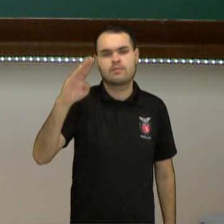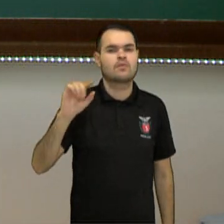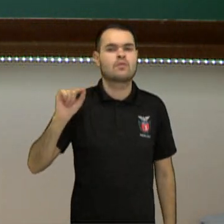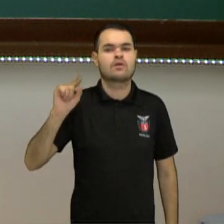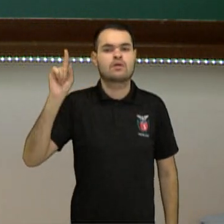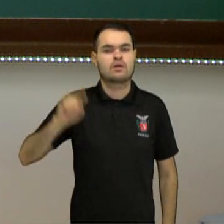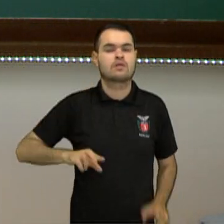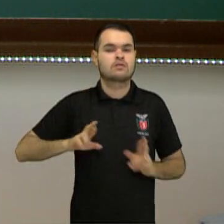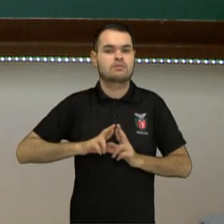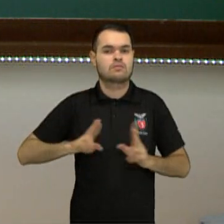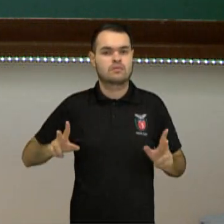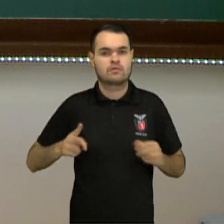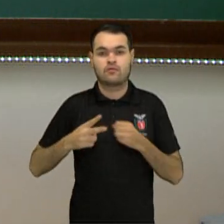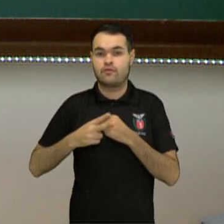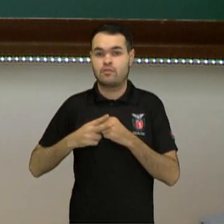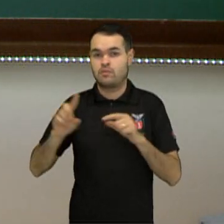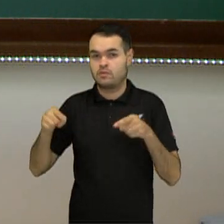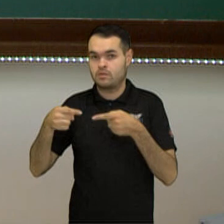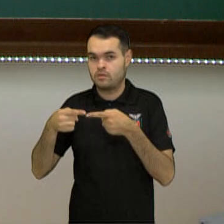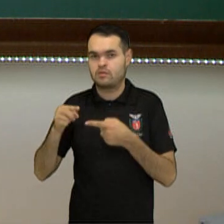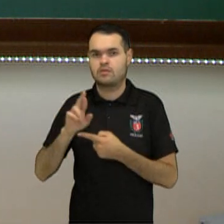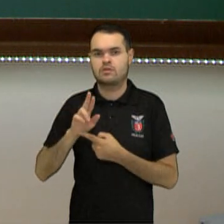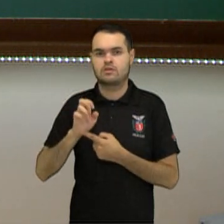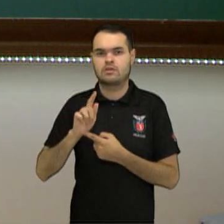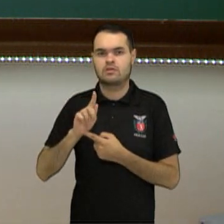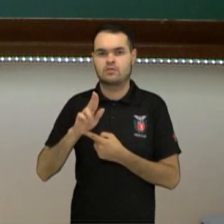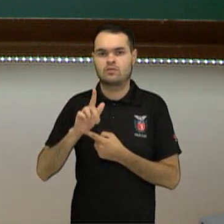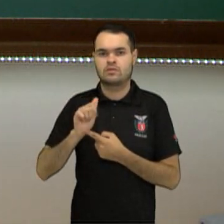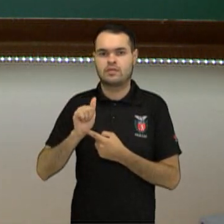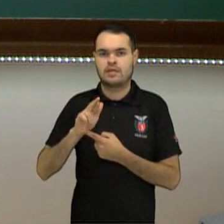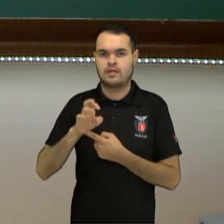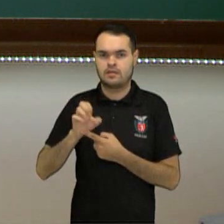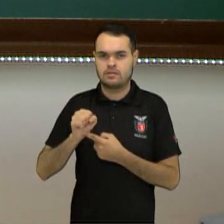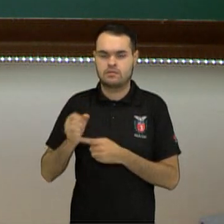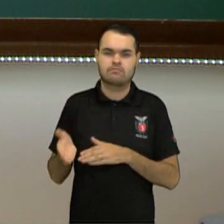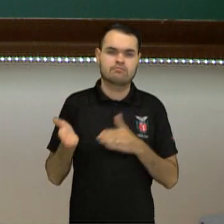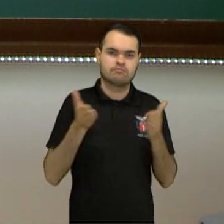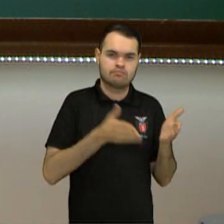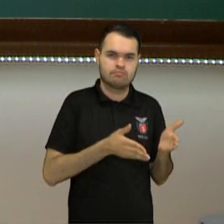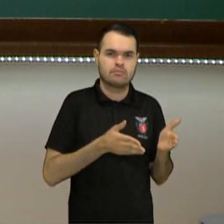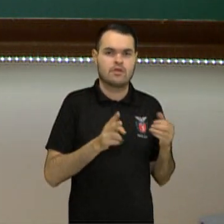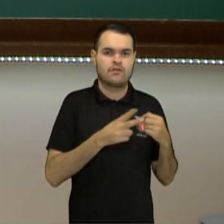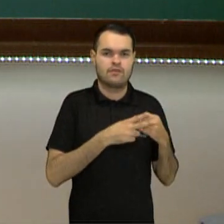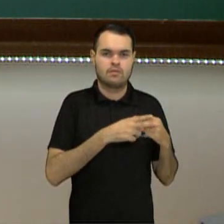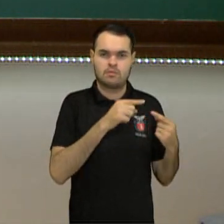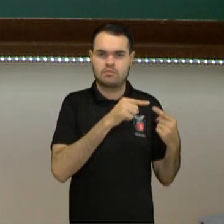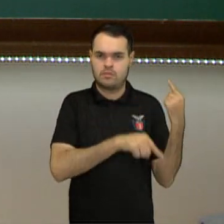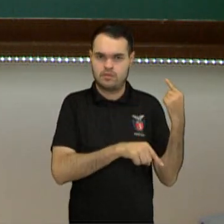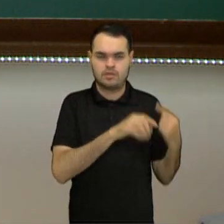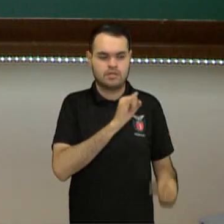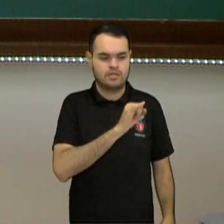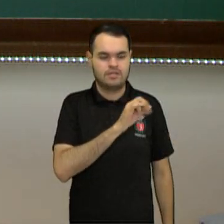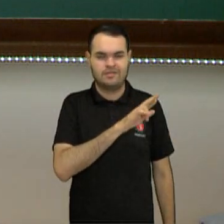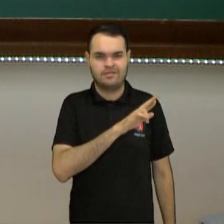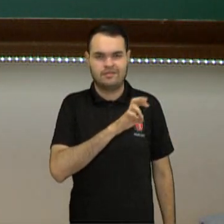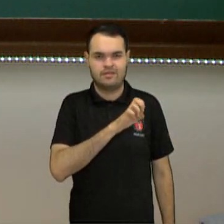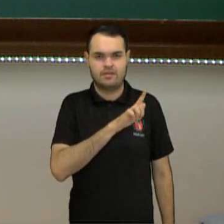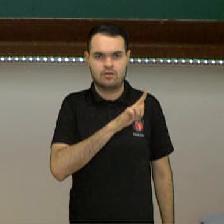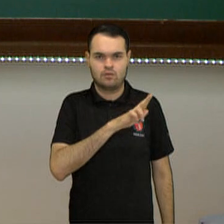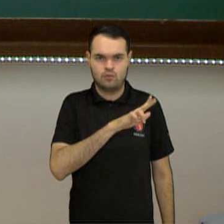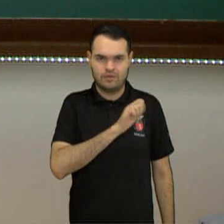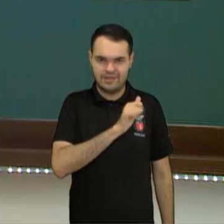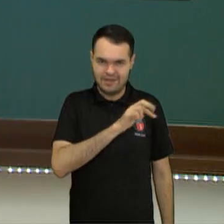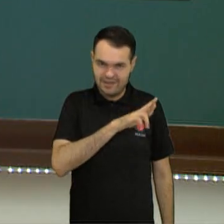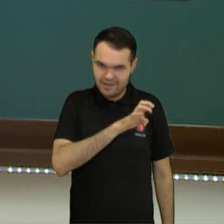na diferença entre os verbos regulares e os verbos irregulares do inglês. Quando a gente fala sobre o